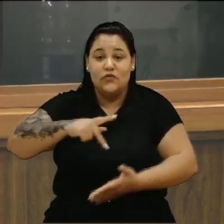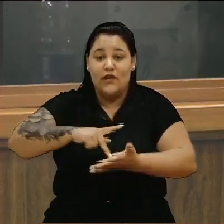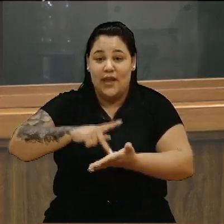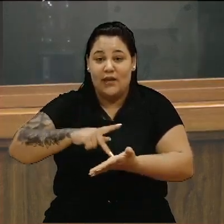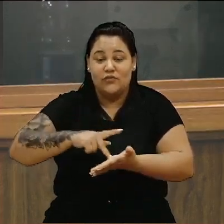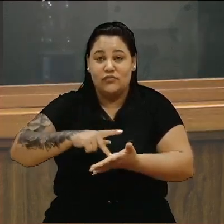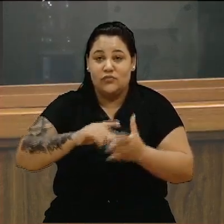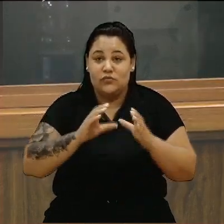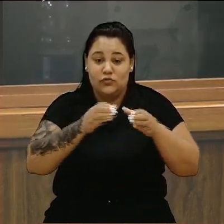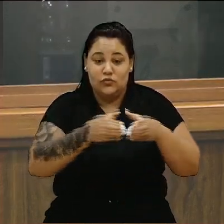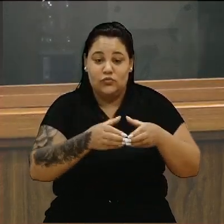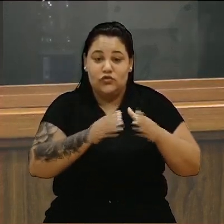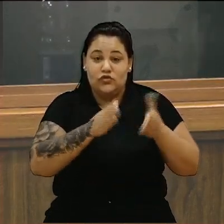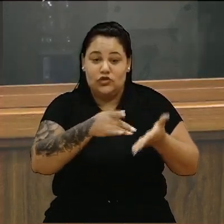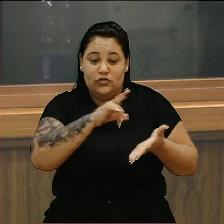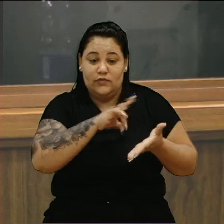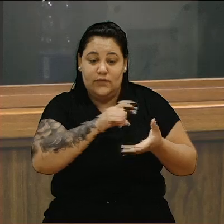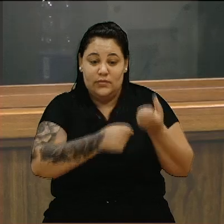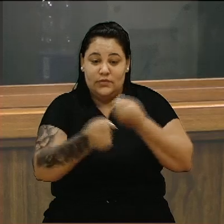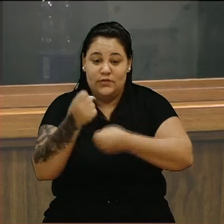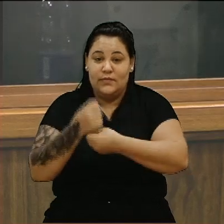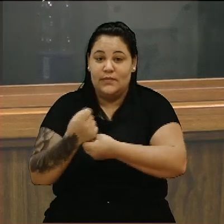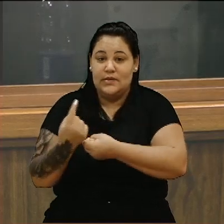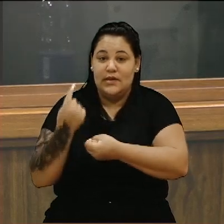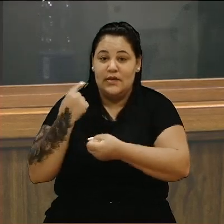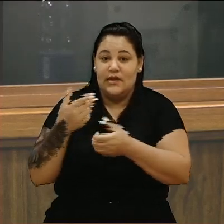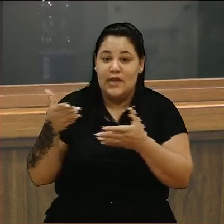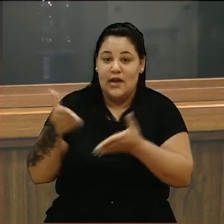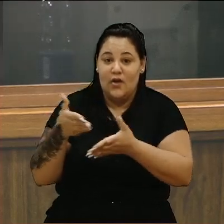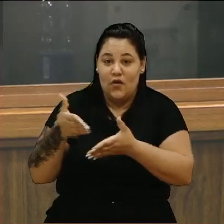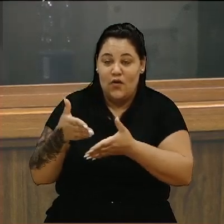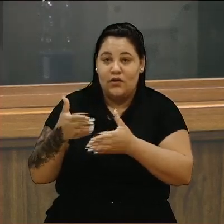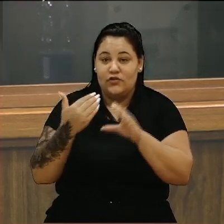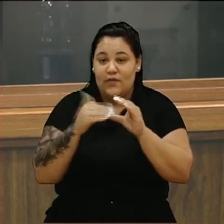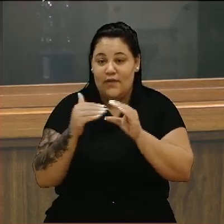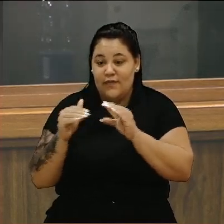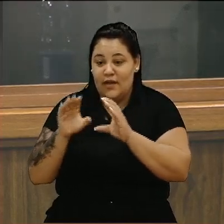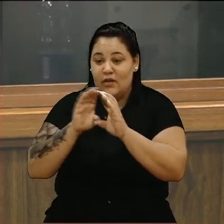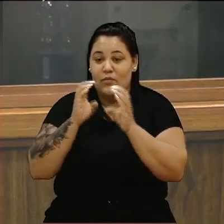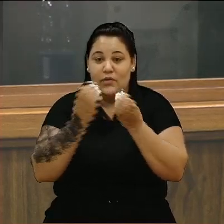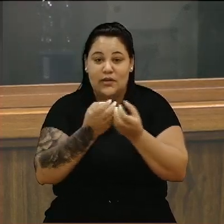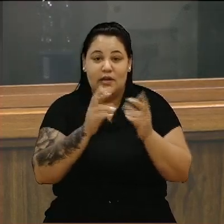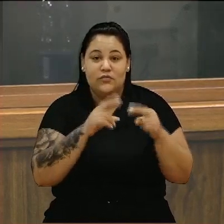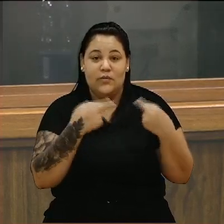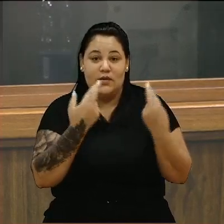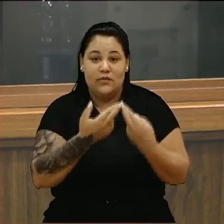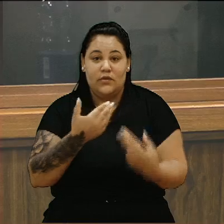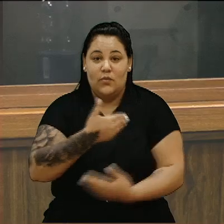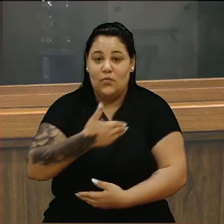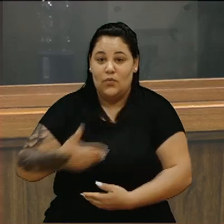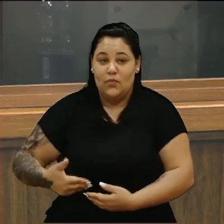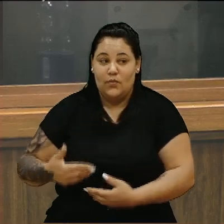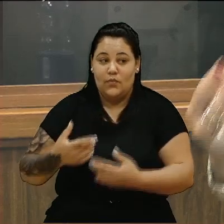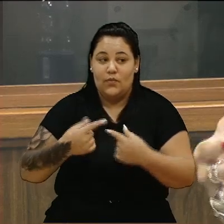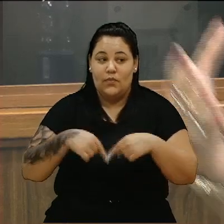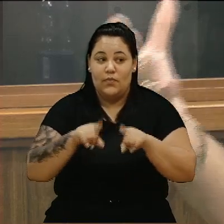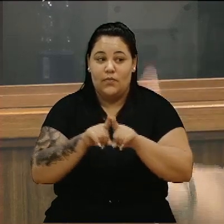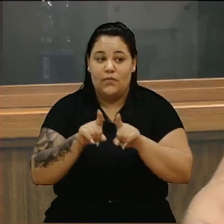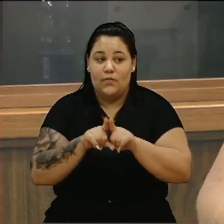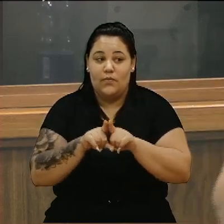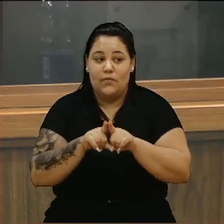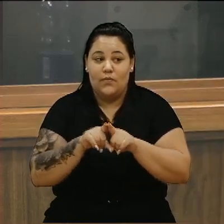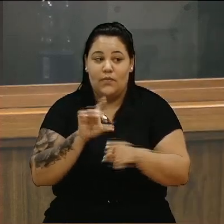Nós já tiramos o ano passado e vamos encaminhar na comunidade uma reunião pública lá, porque não dá para